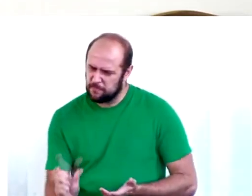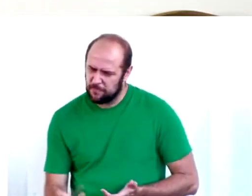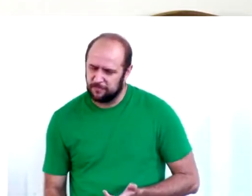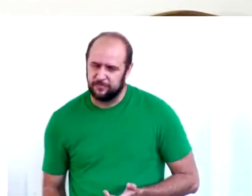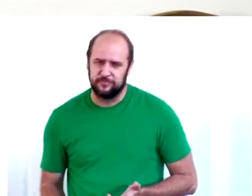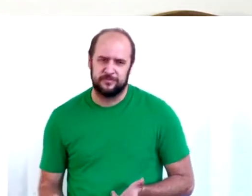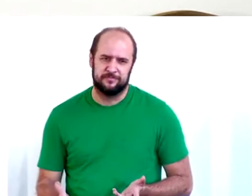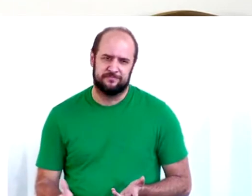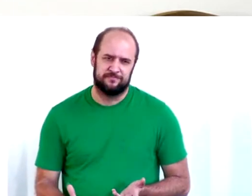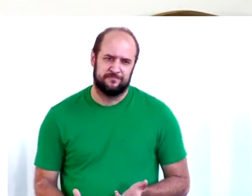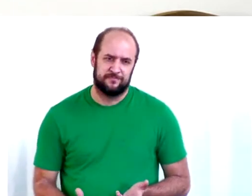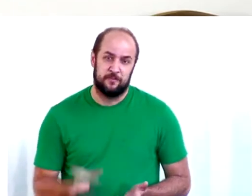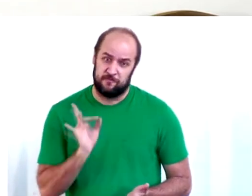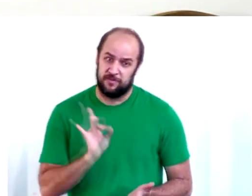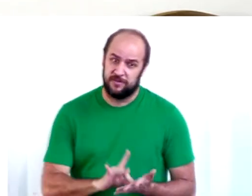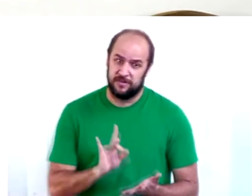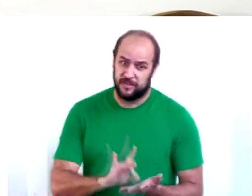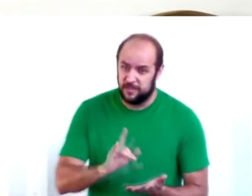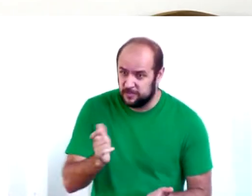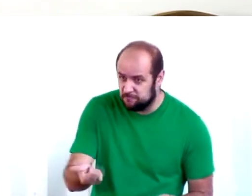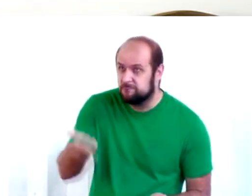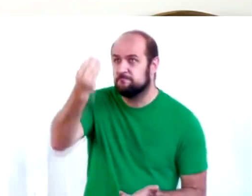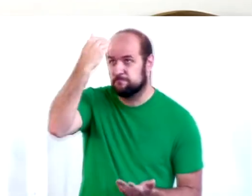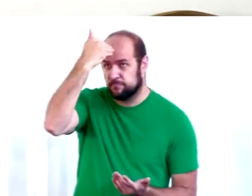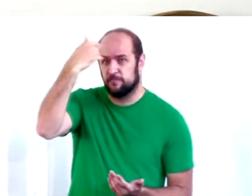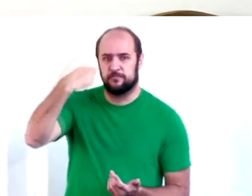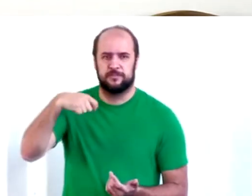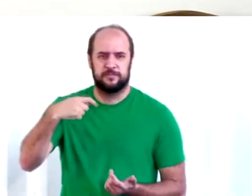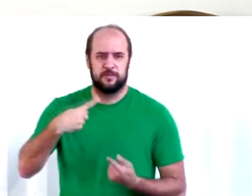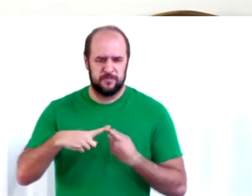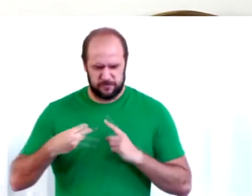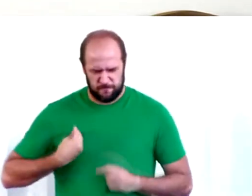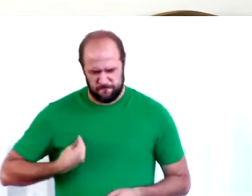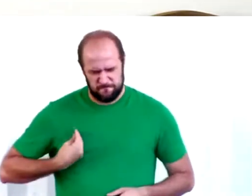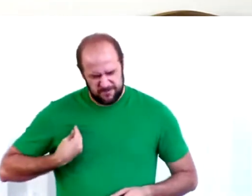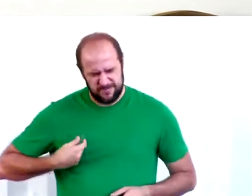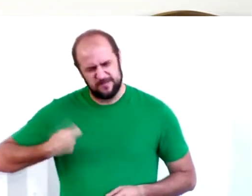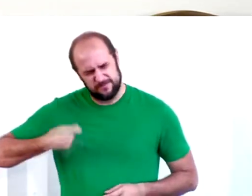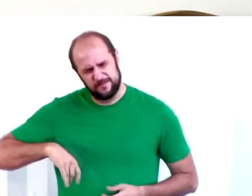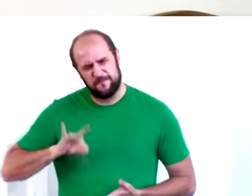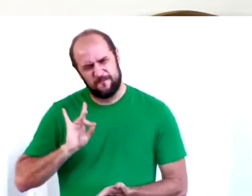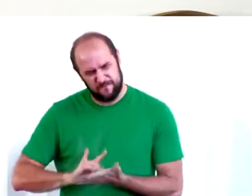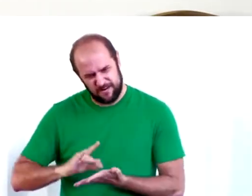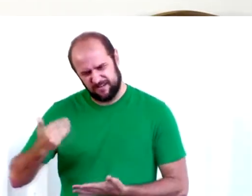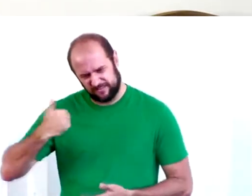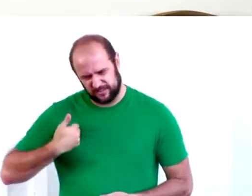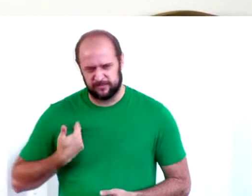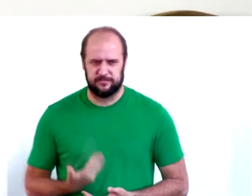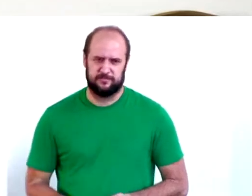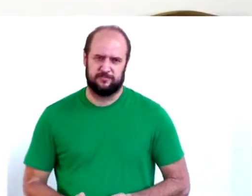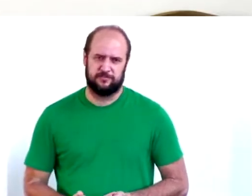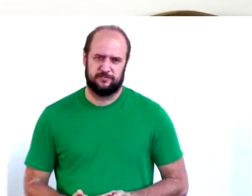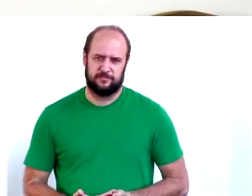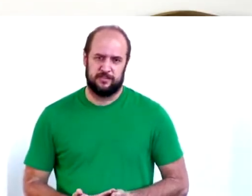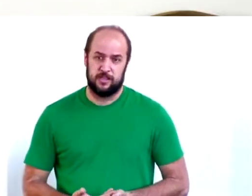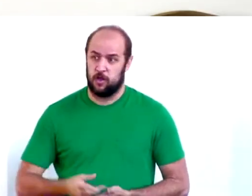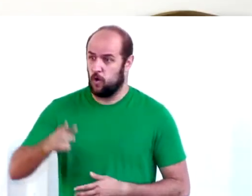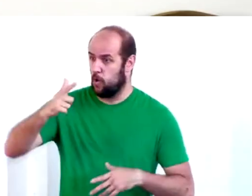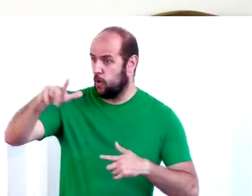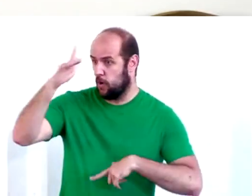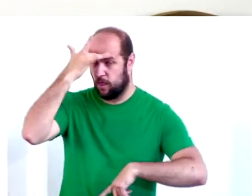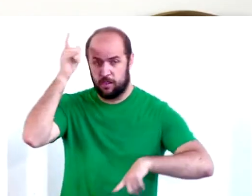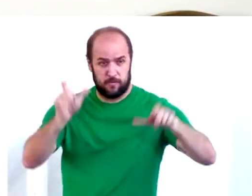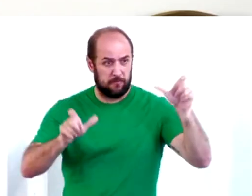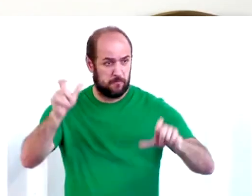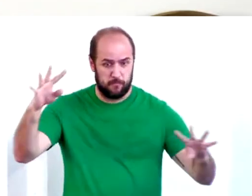estar na nossa cabeça só. A verdade tem que ser vivida. A verdade vivida chama outras pessoas para essa